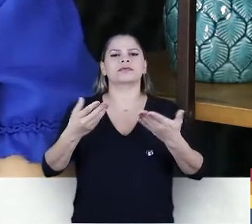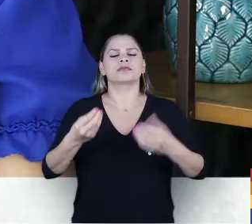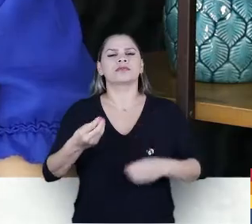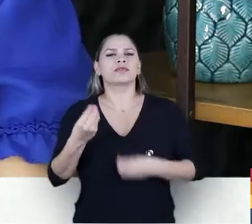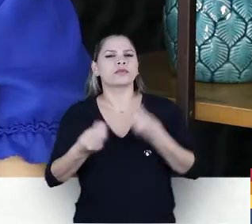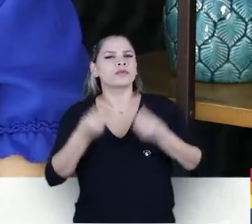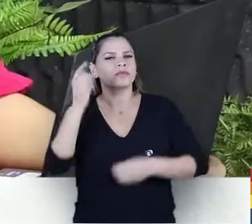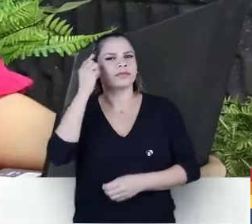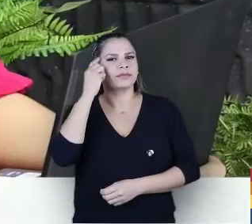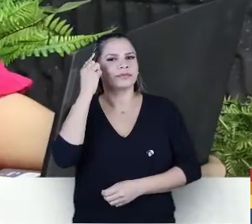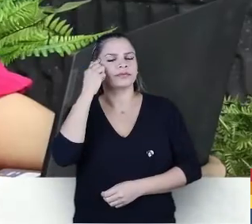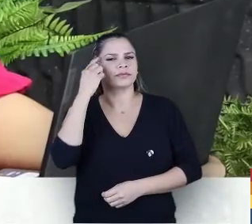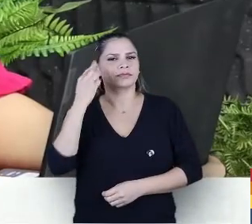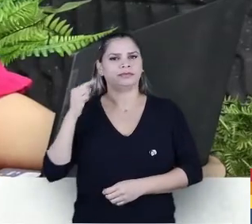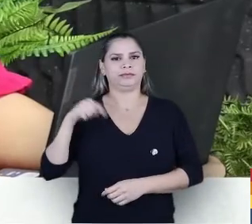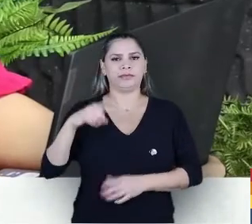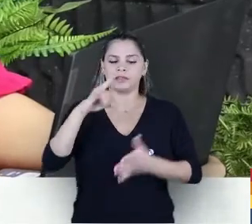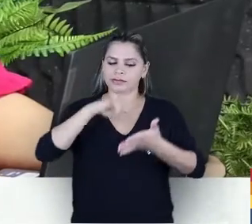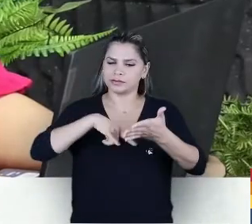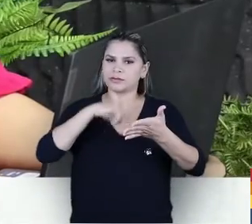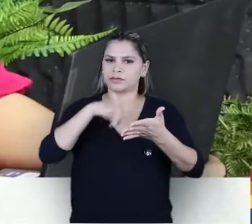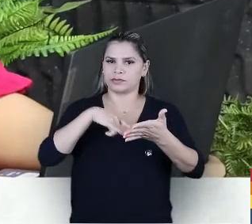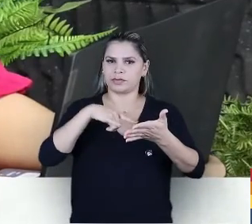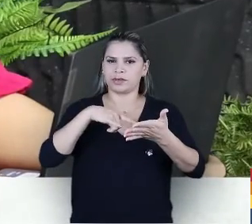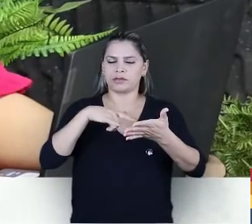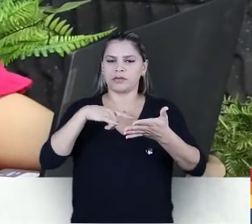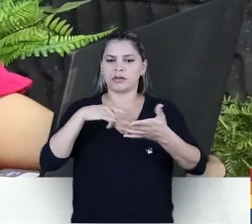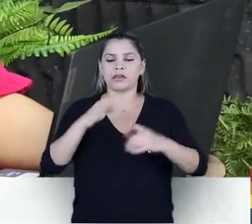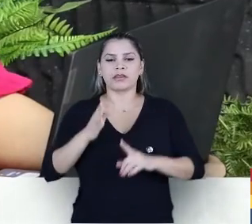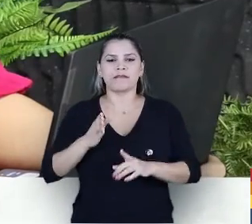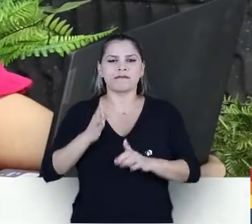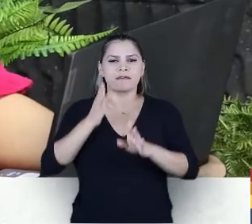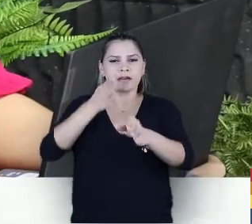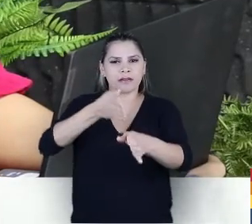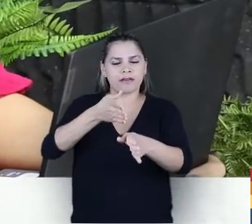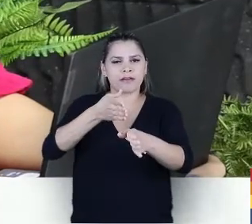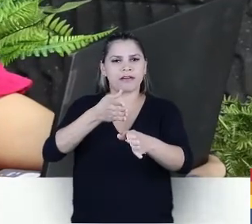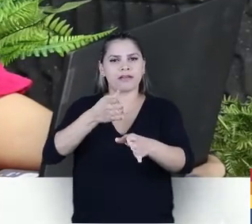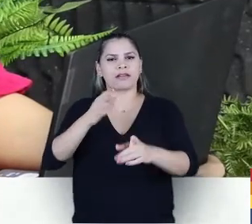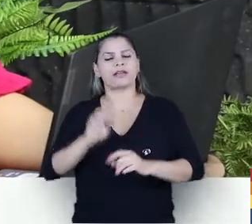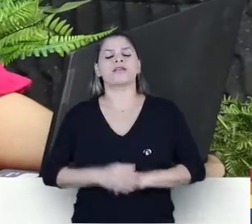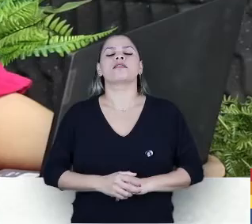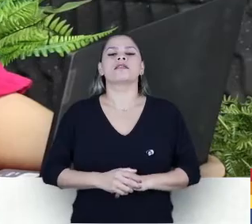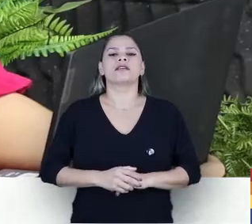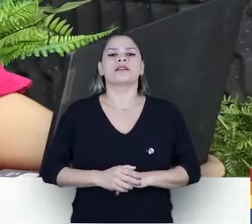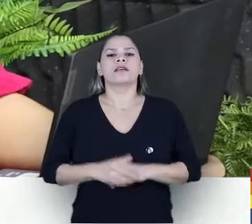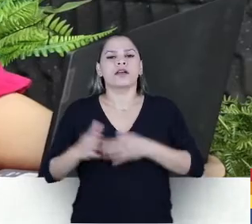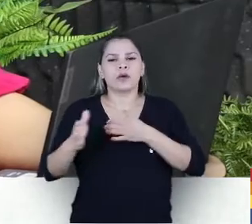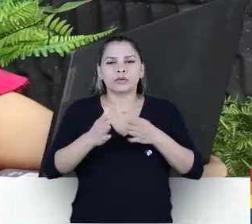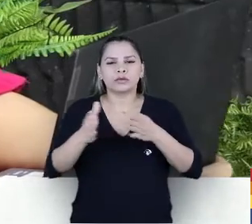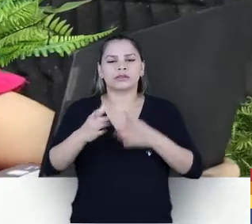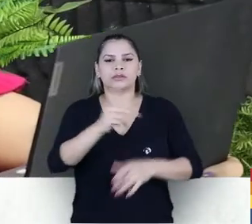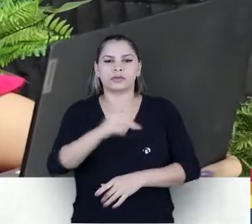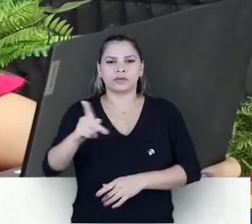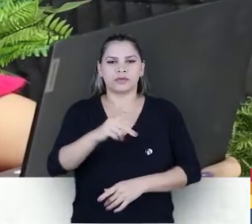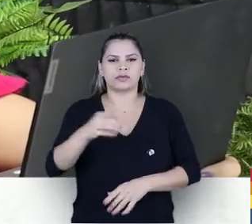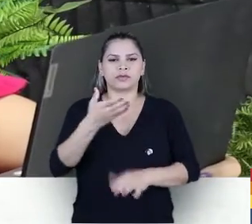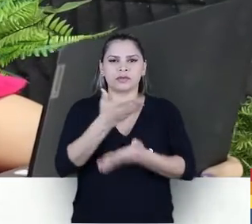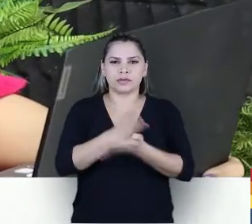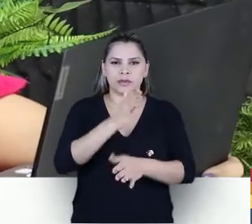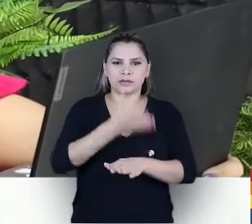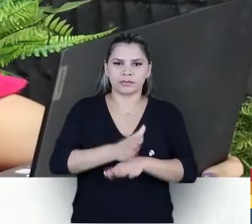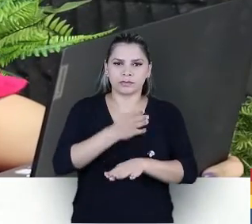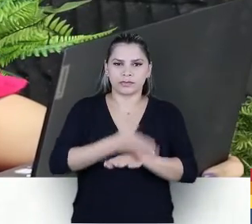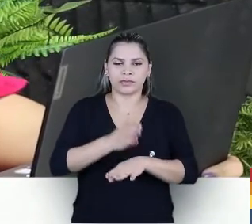obrigado. Thank you. Dando continuidade, teremos agora a fala da professora especialista Francisca Costa. A